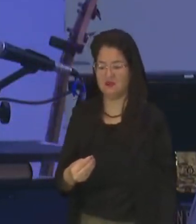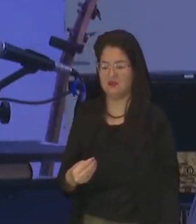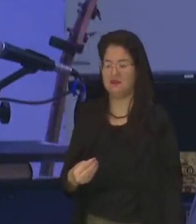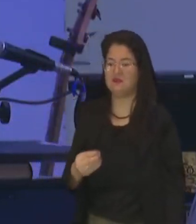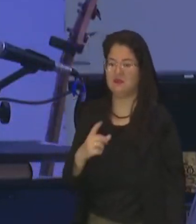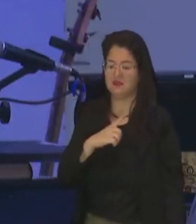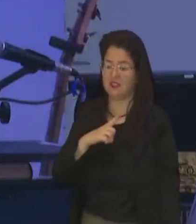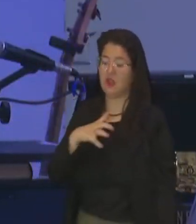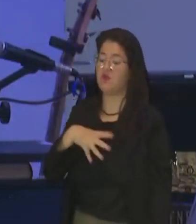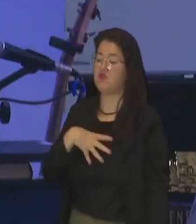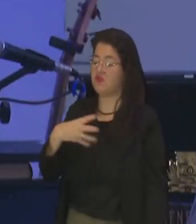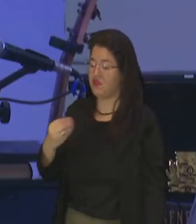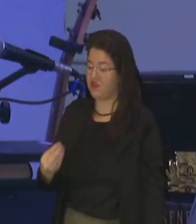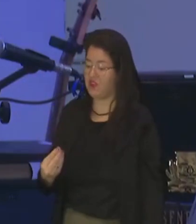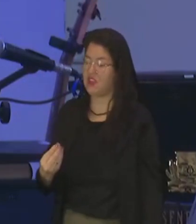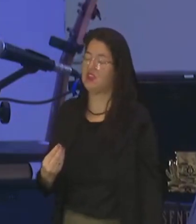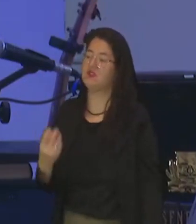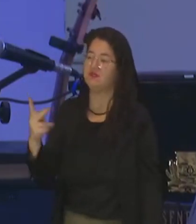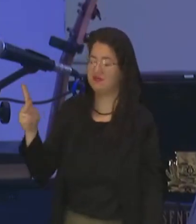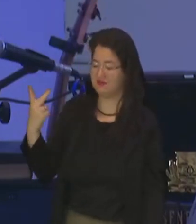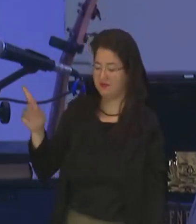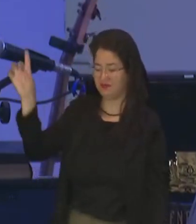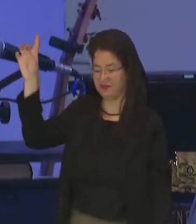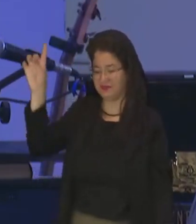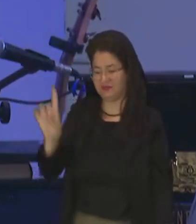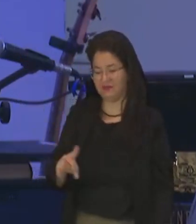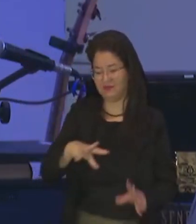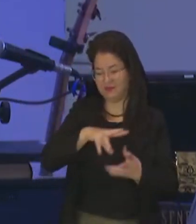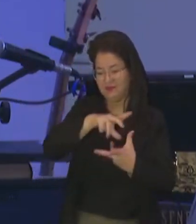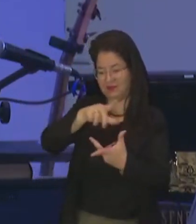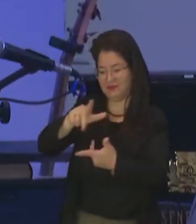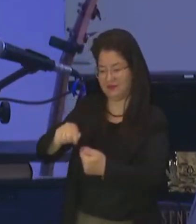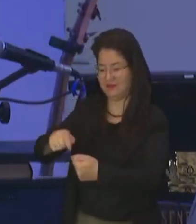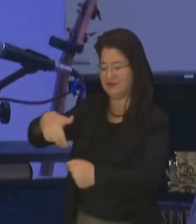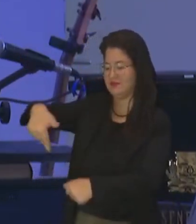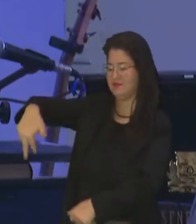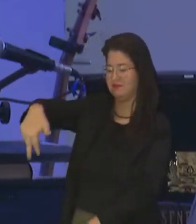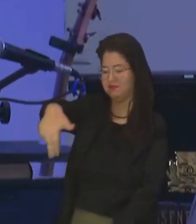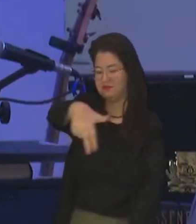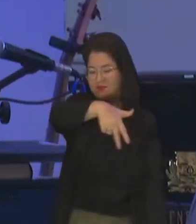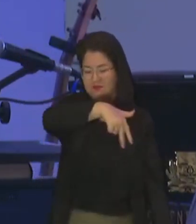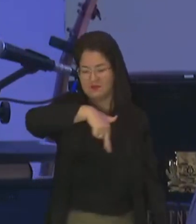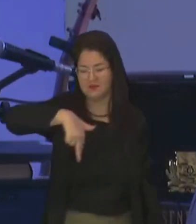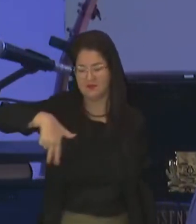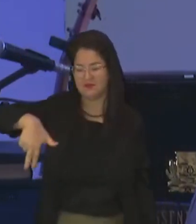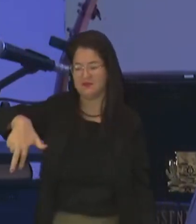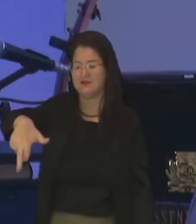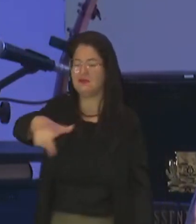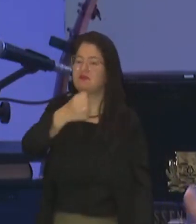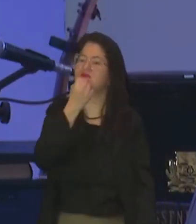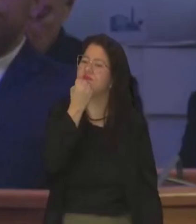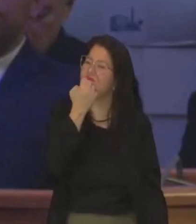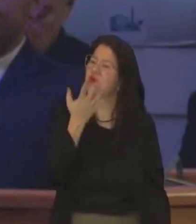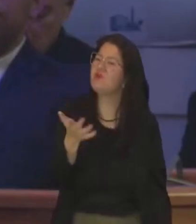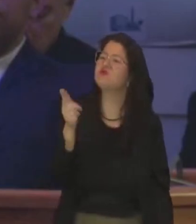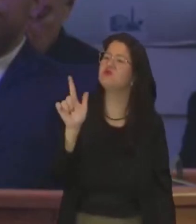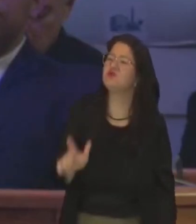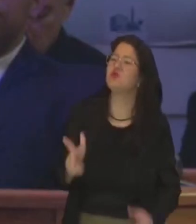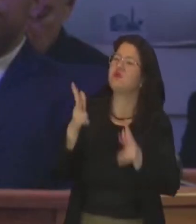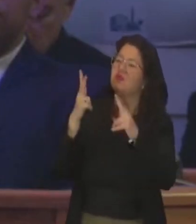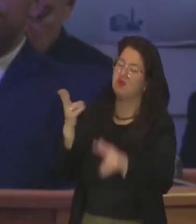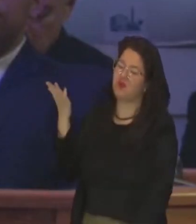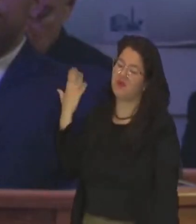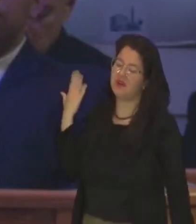filho? Pois é, o Filho do nosso grande Criador veio à Terra, andou por aqui, e era tudo muito bom de novo, assim como era